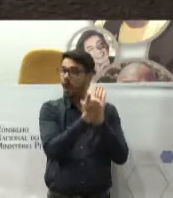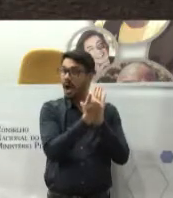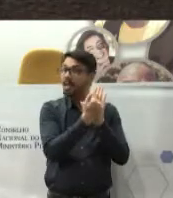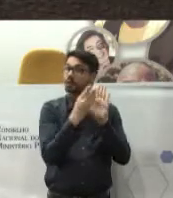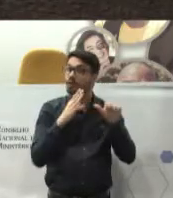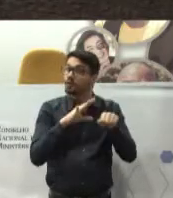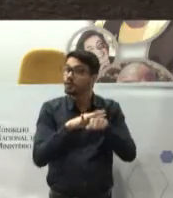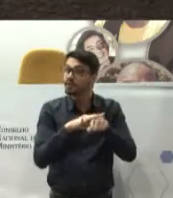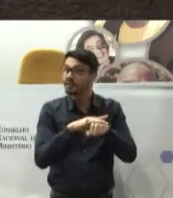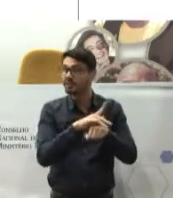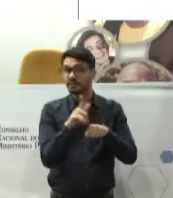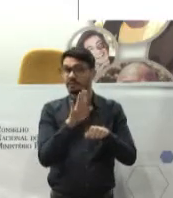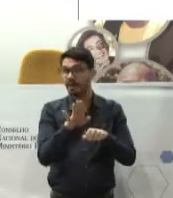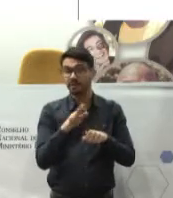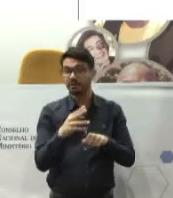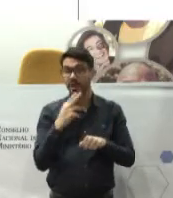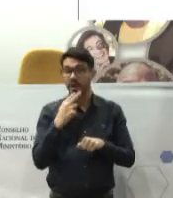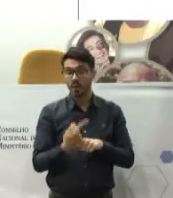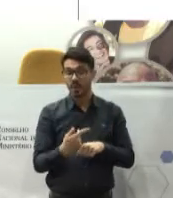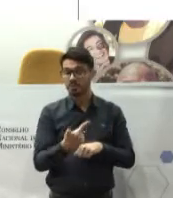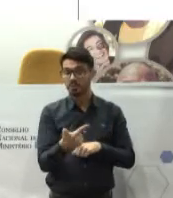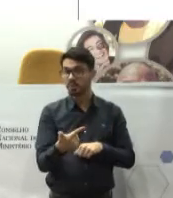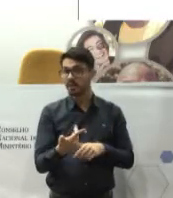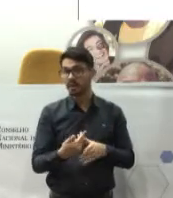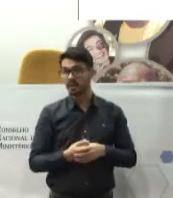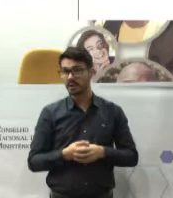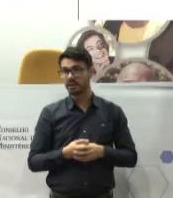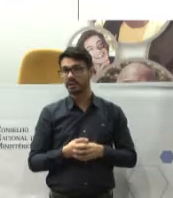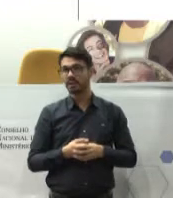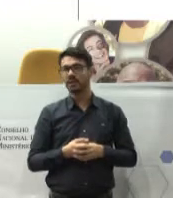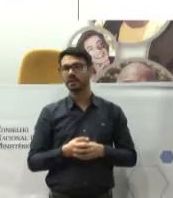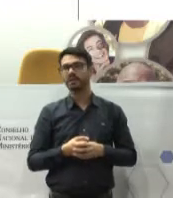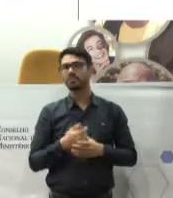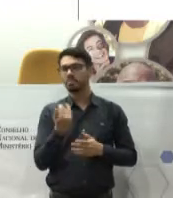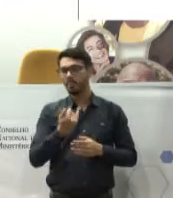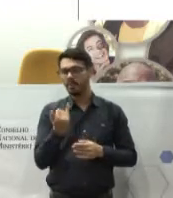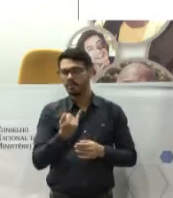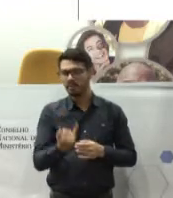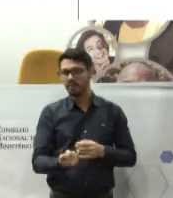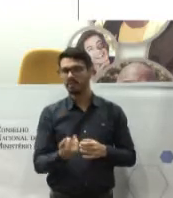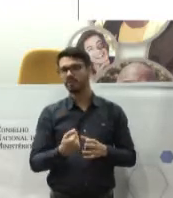reconhece isso. Rápido. Desnutrição.